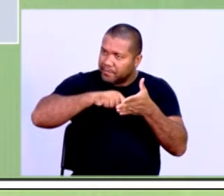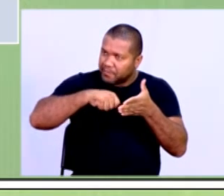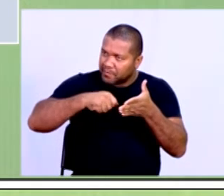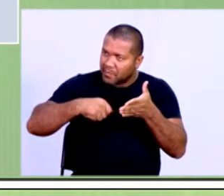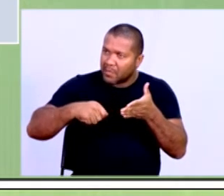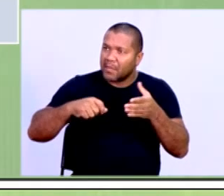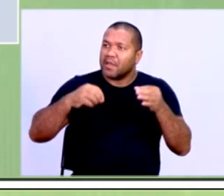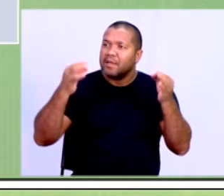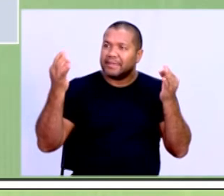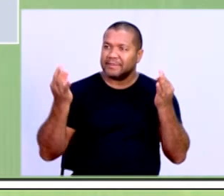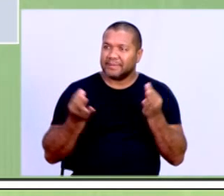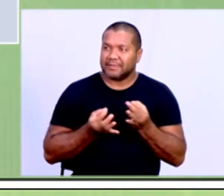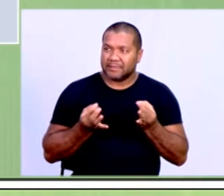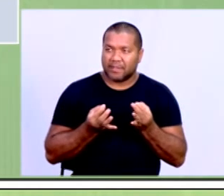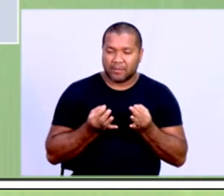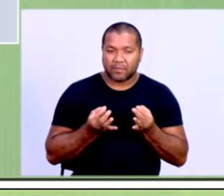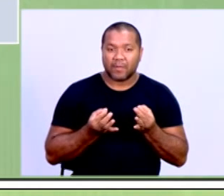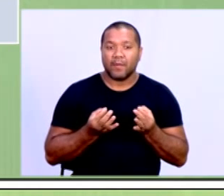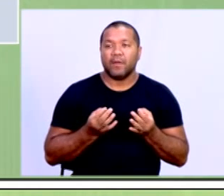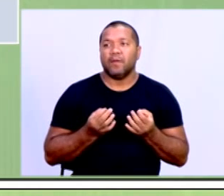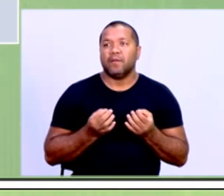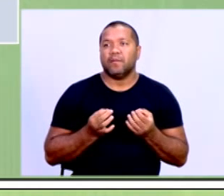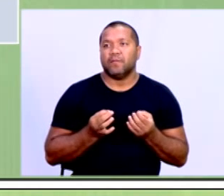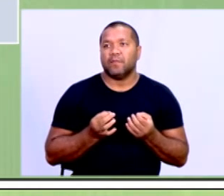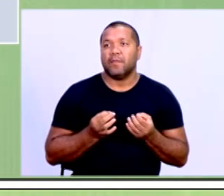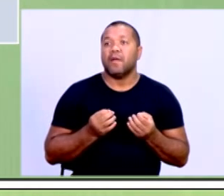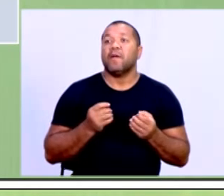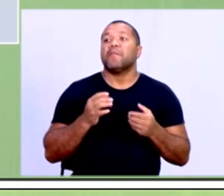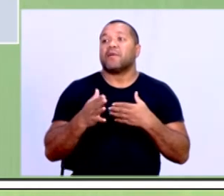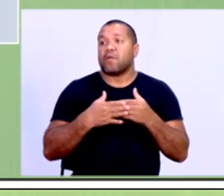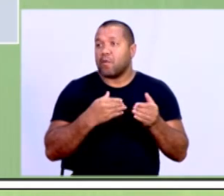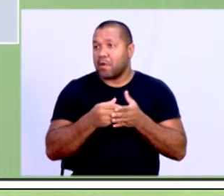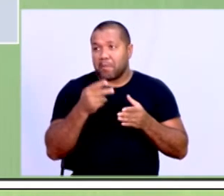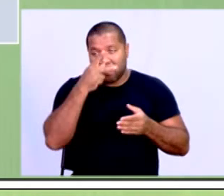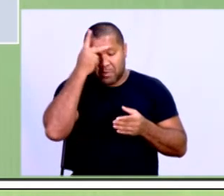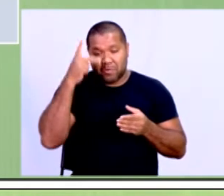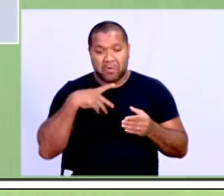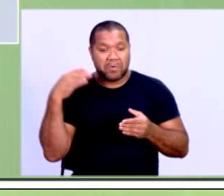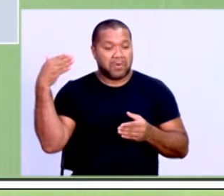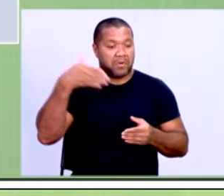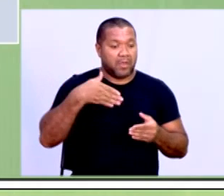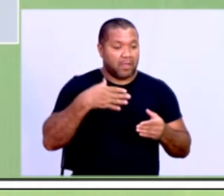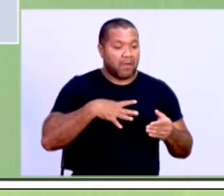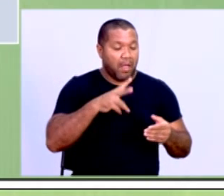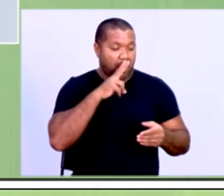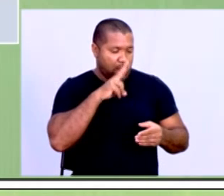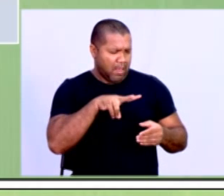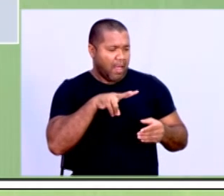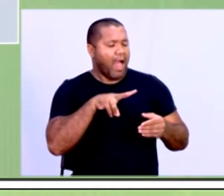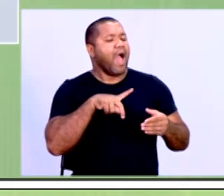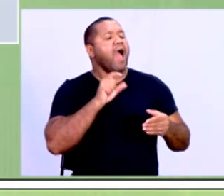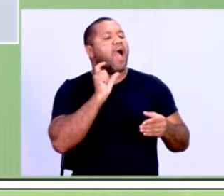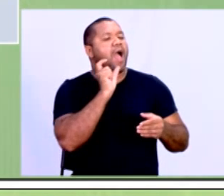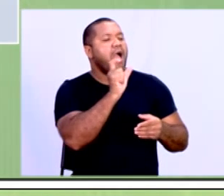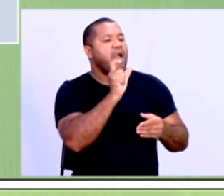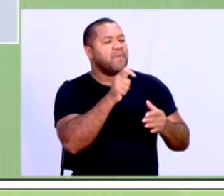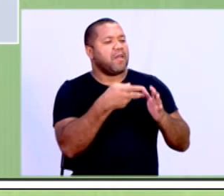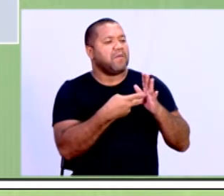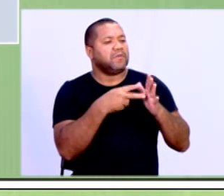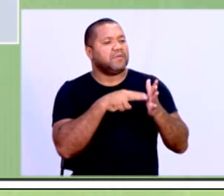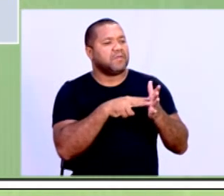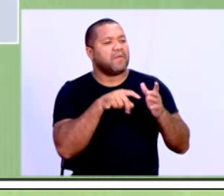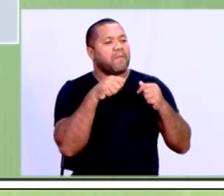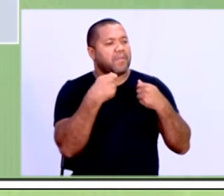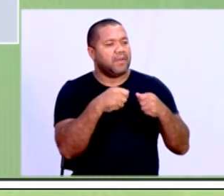o usuário, para o funcionário que vai utilizar aquele sistema, saber exatamente quais são